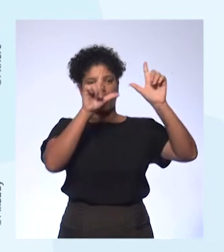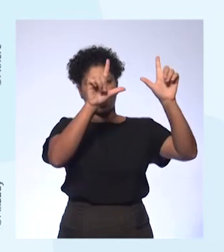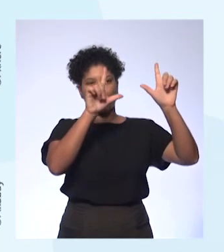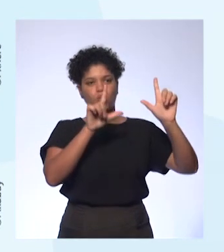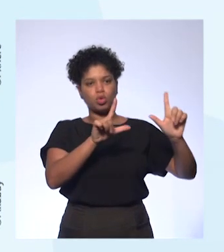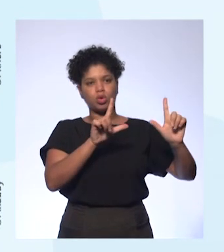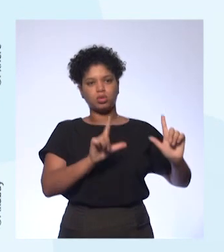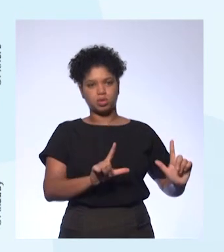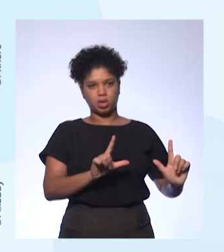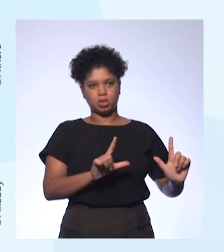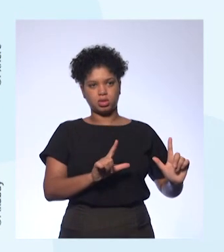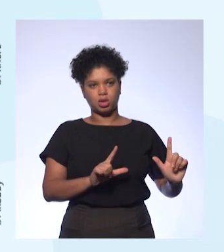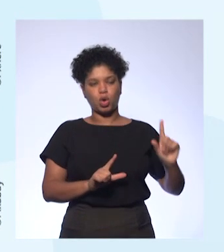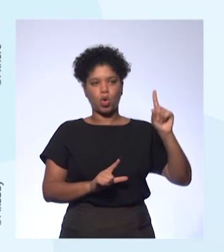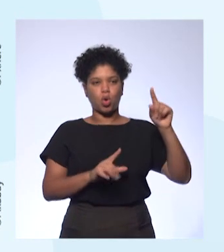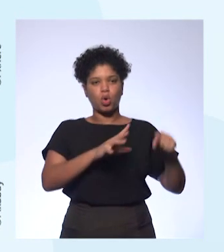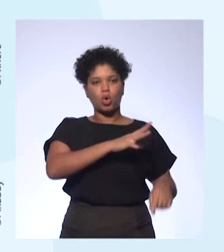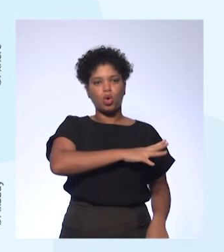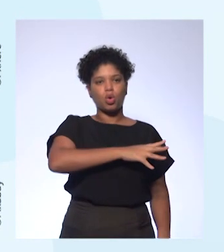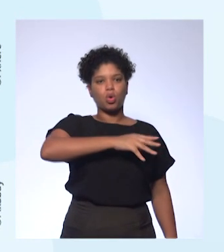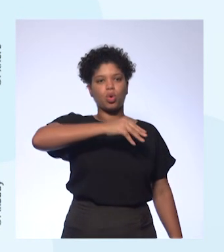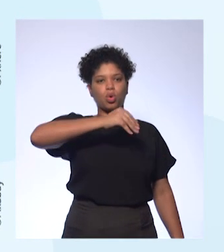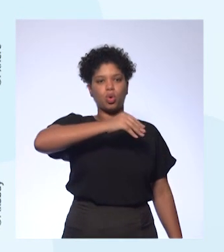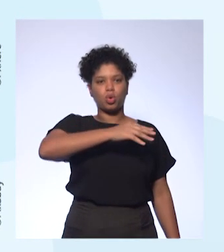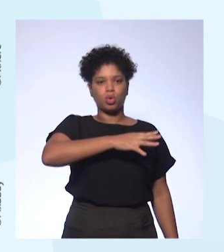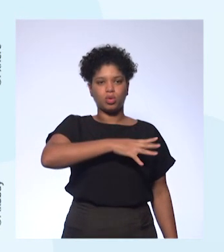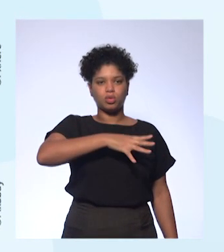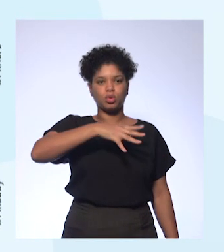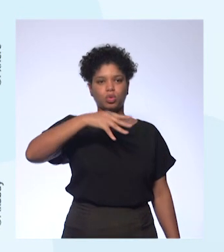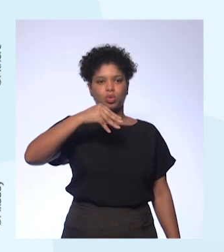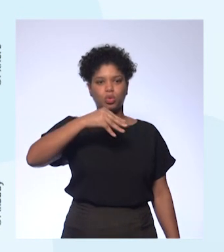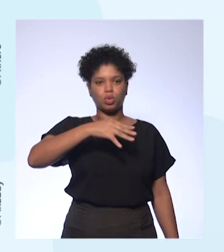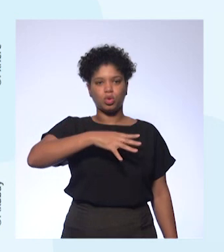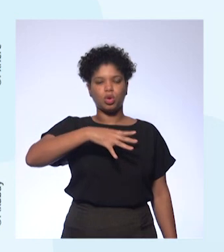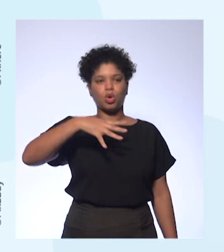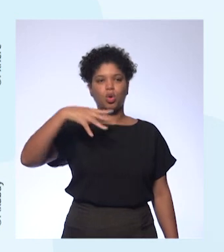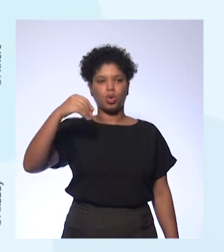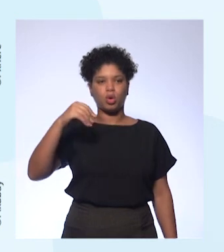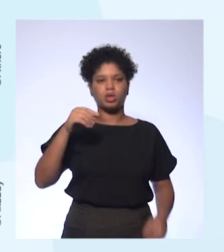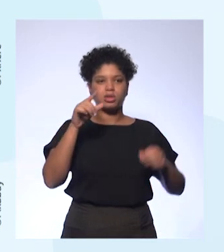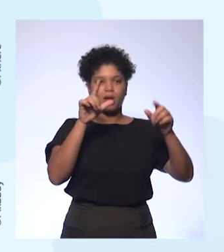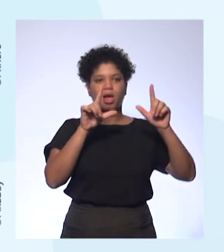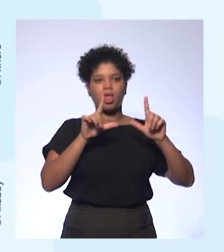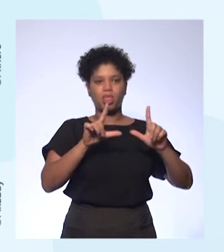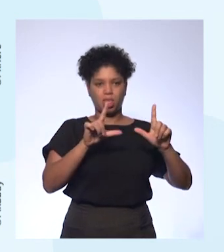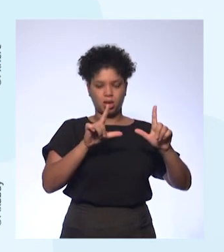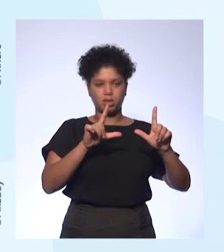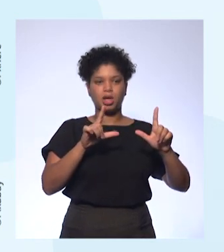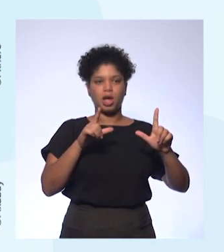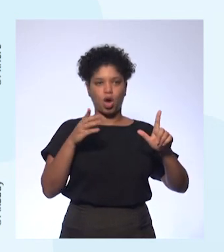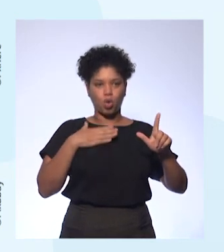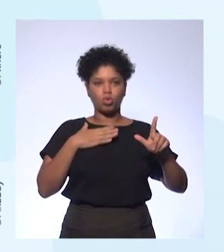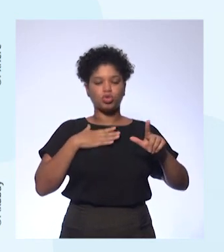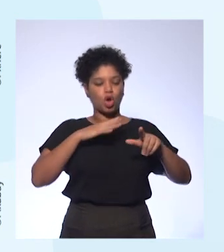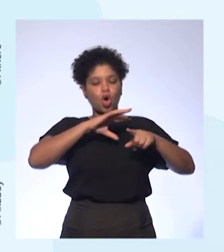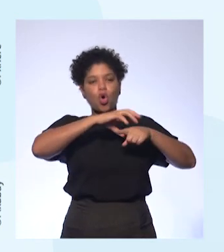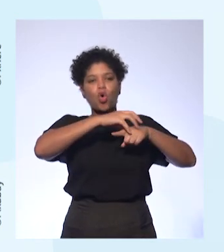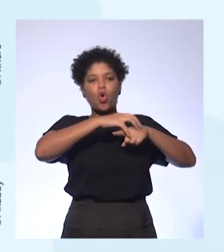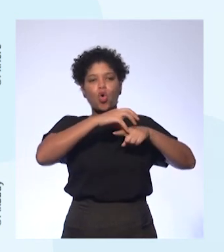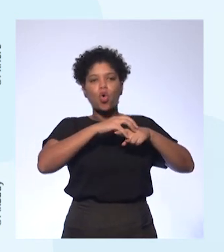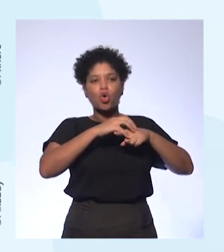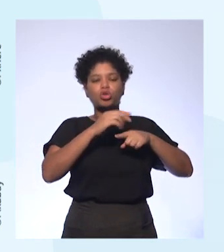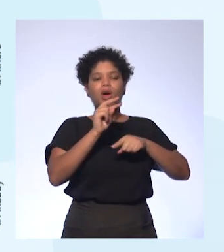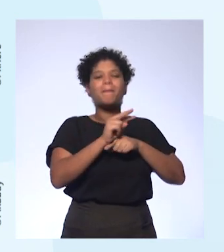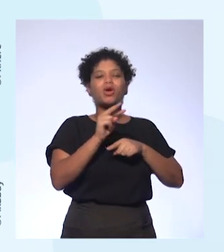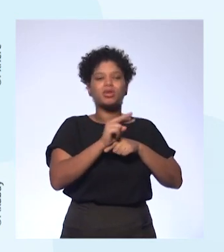exemplo, representando os cefalópodes. A gente tem os bivalves, né, que são os com concha, e a